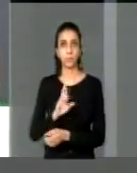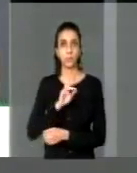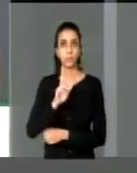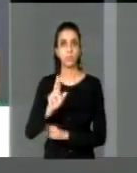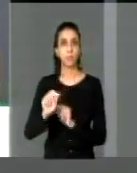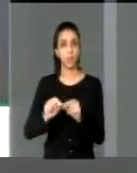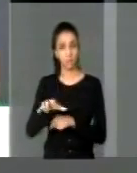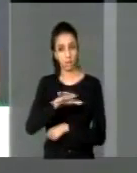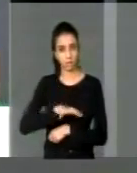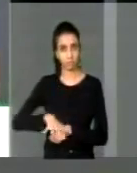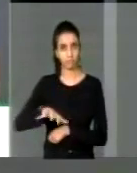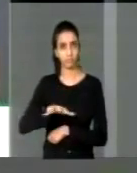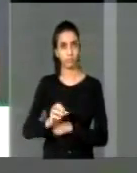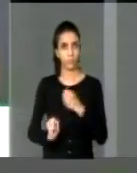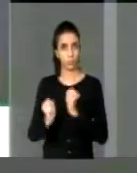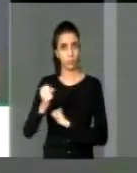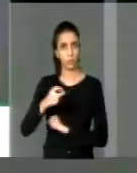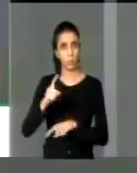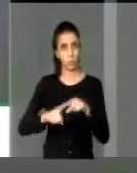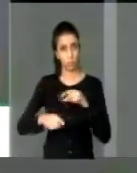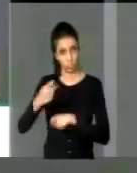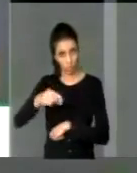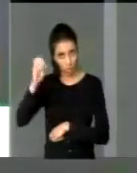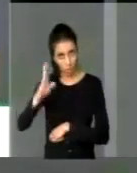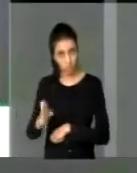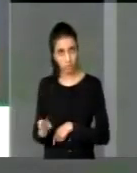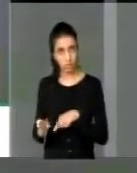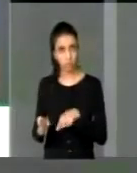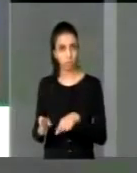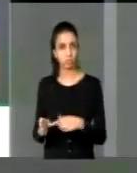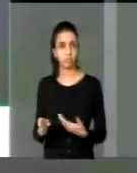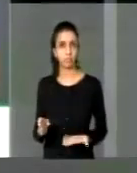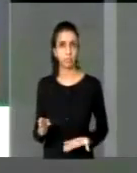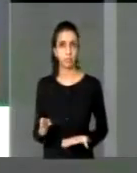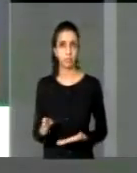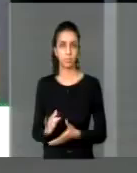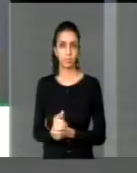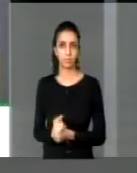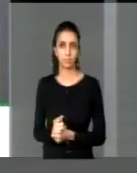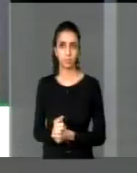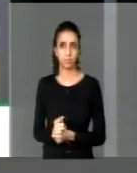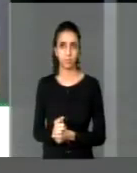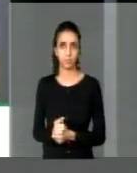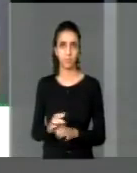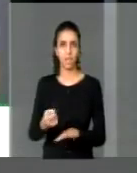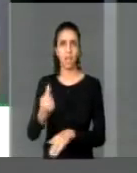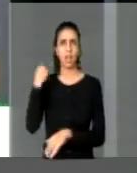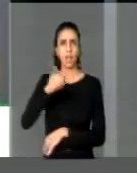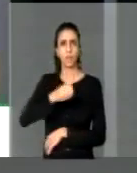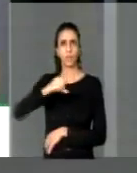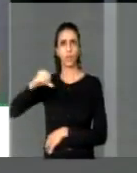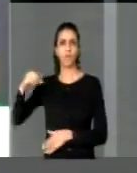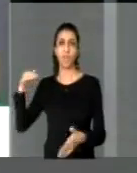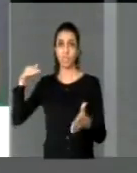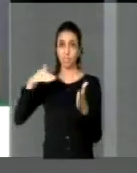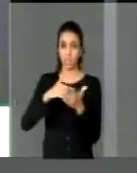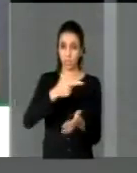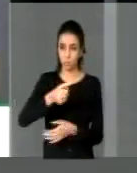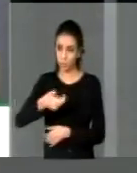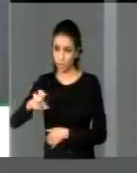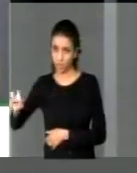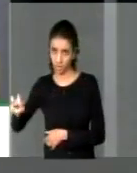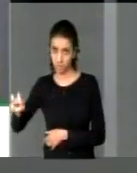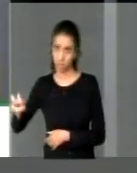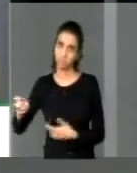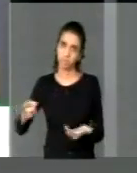da cadeia produtiva com conteúdo local são inquestionáveis. De 99 a 2015, segundo